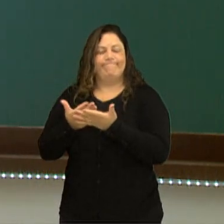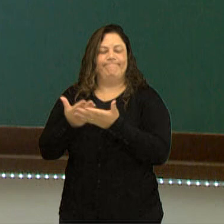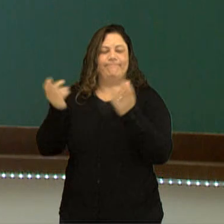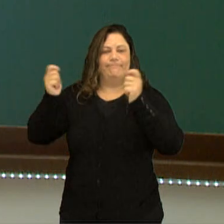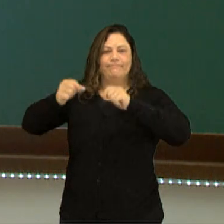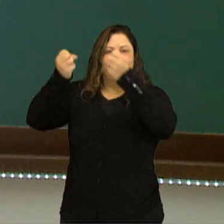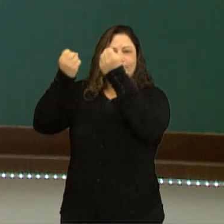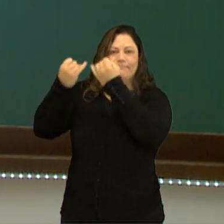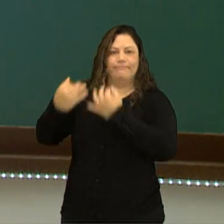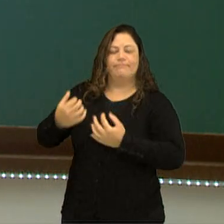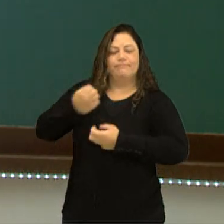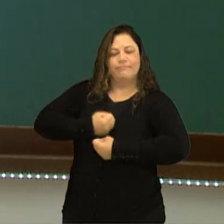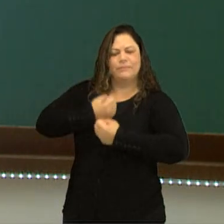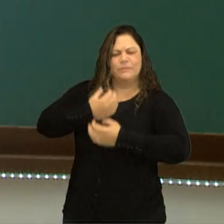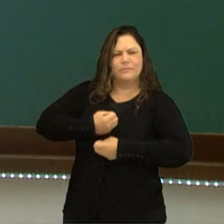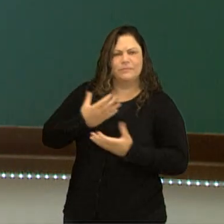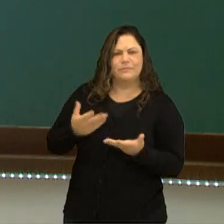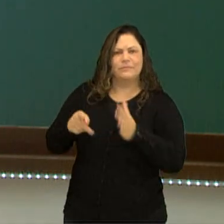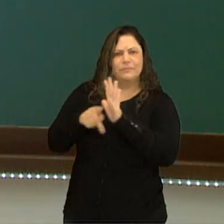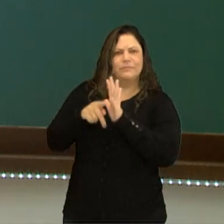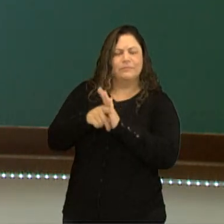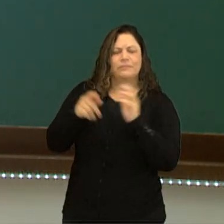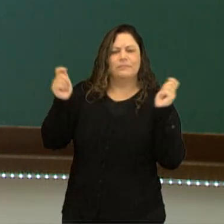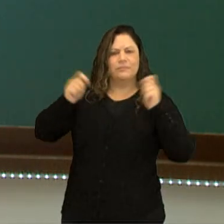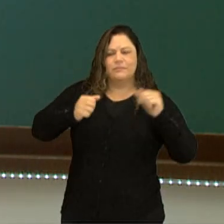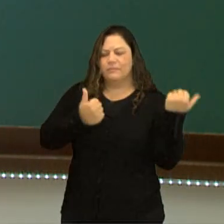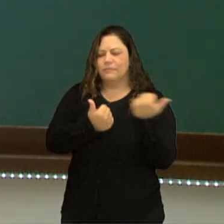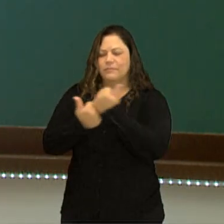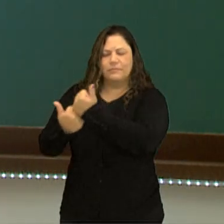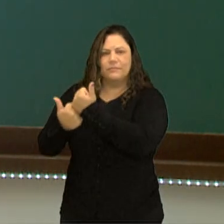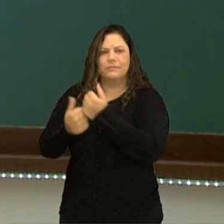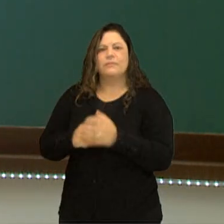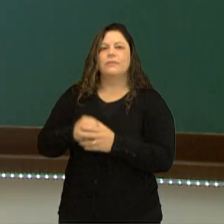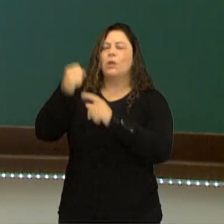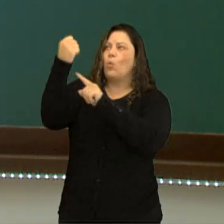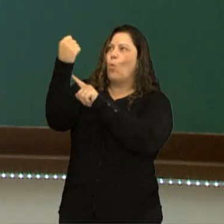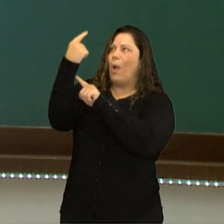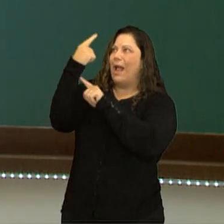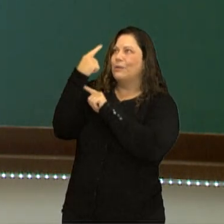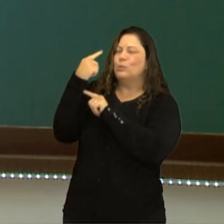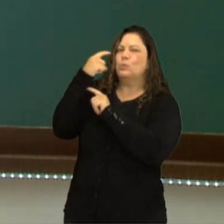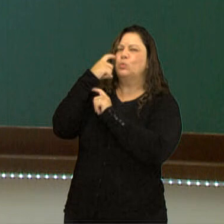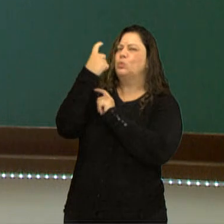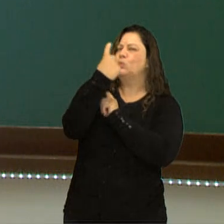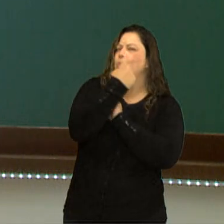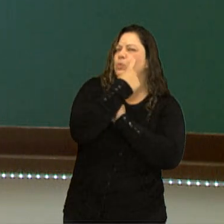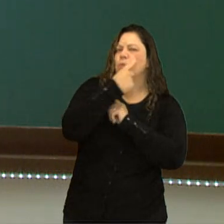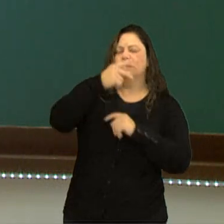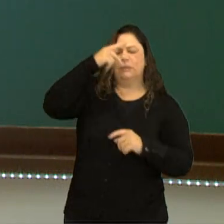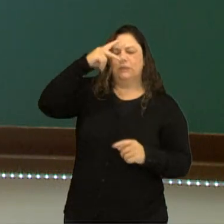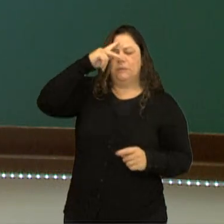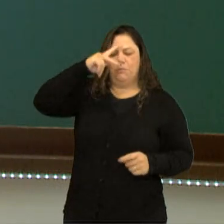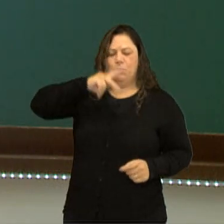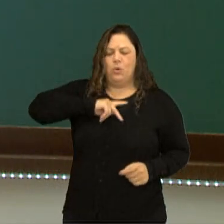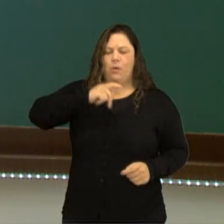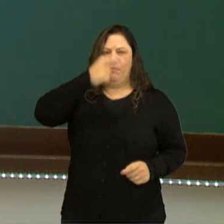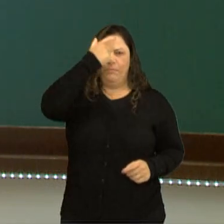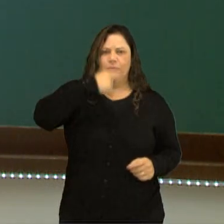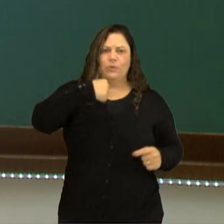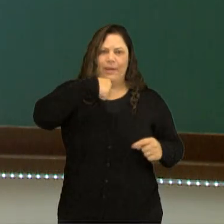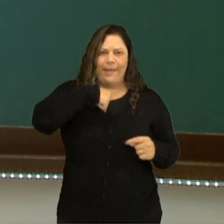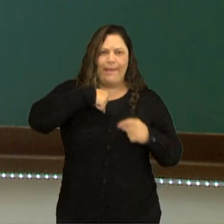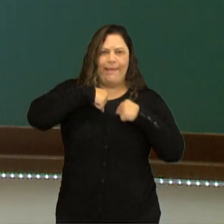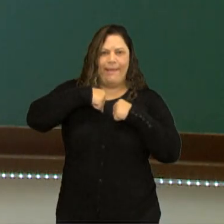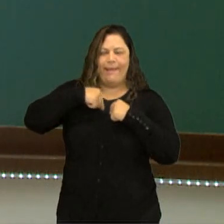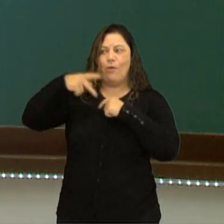criativos do poeta, nós podemos substituir quando a luz dos olhos meus por eu, quando eu, e a luz dos olhos